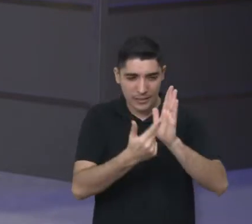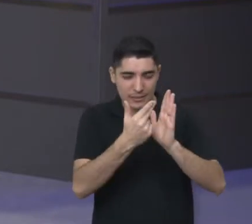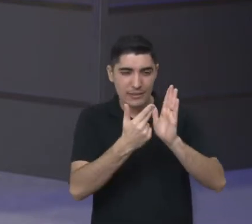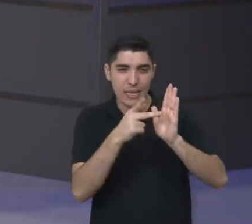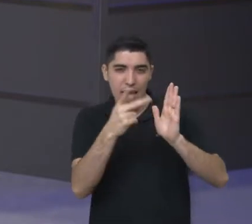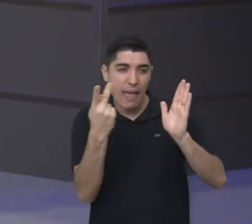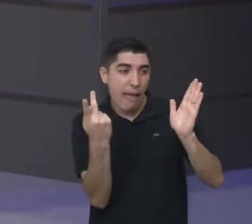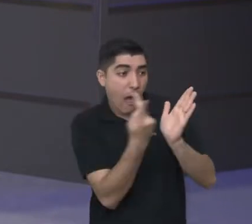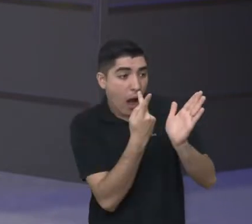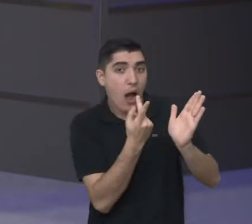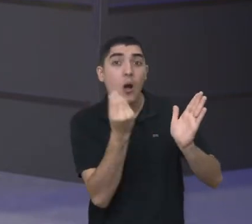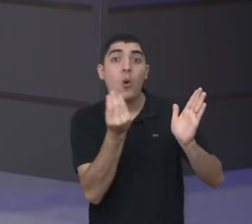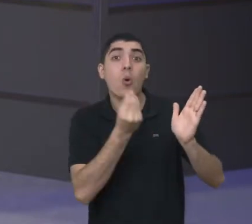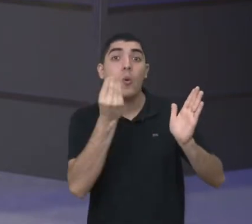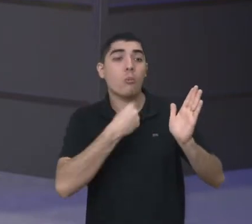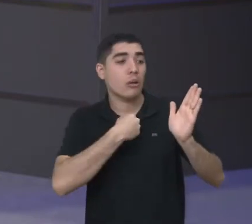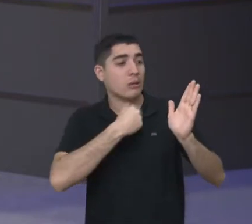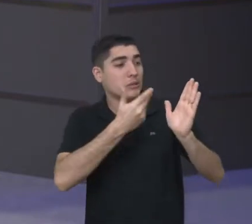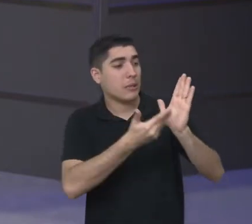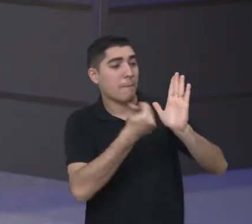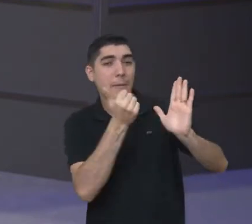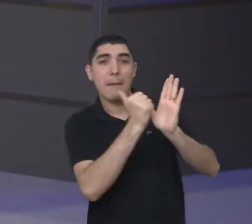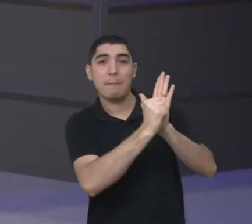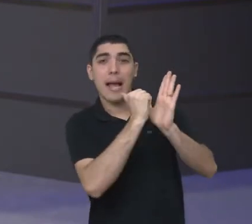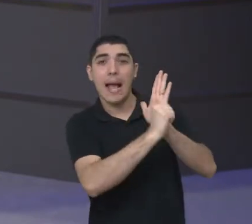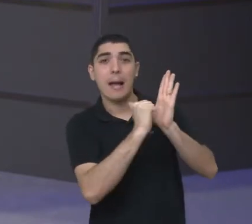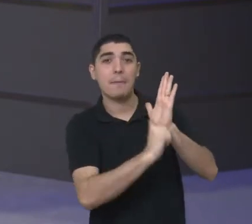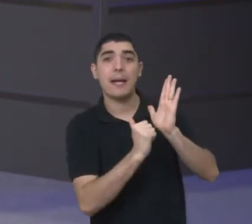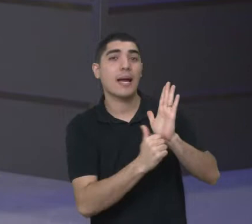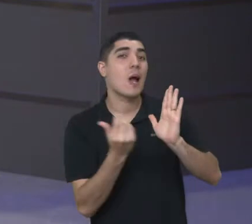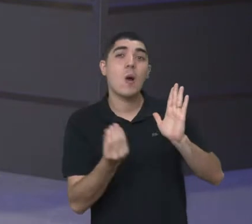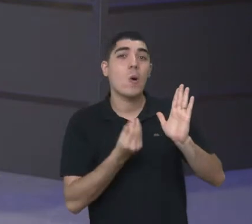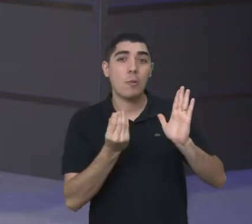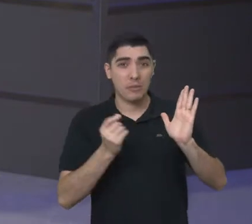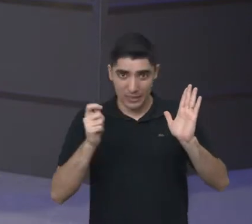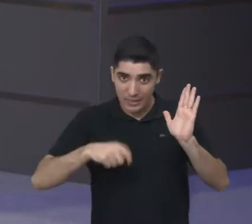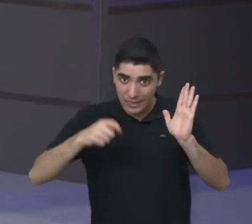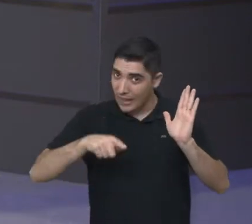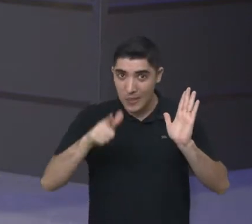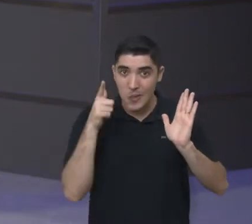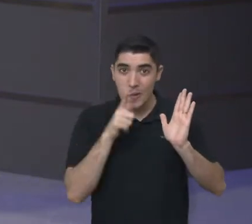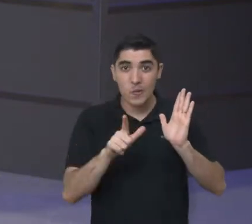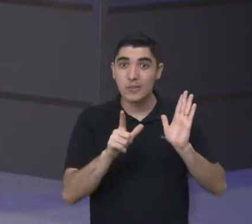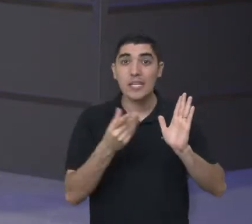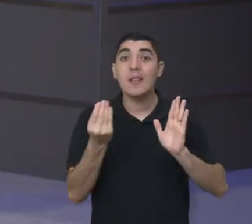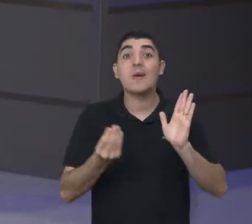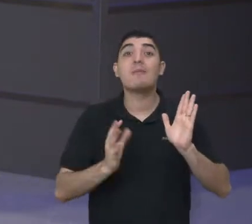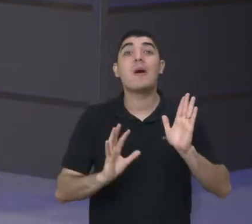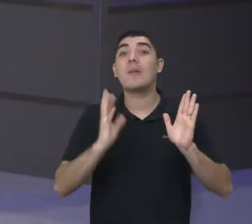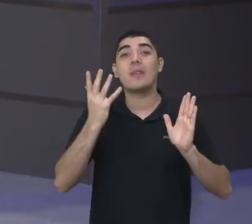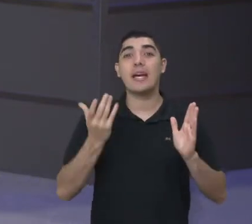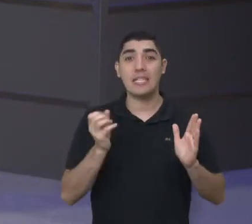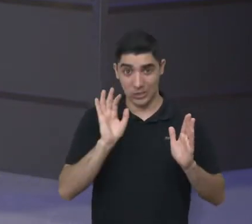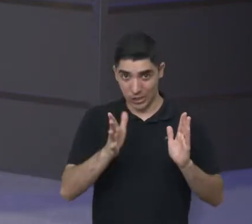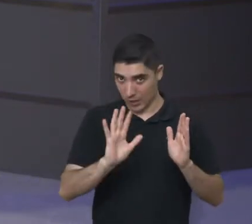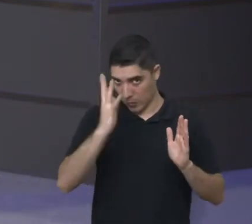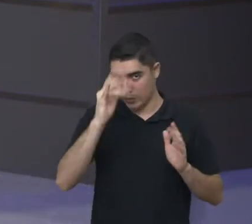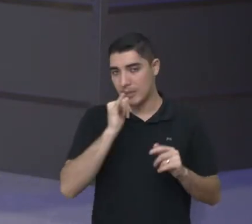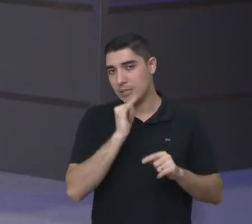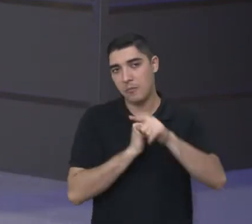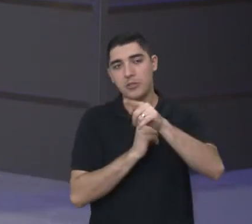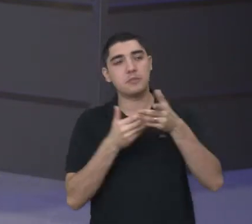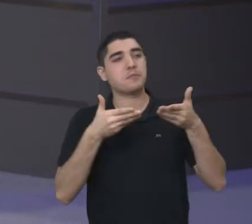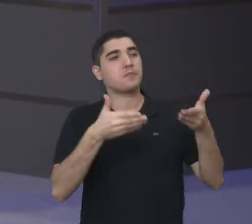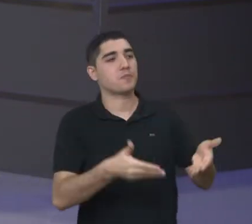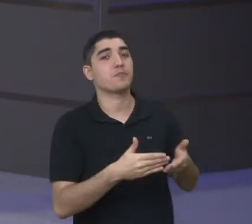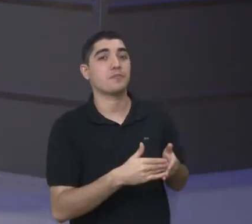Você pintando. Como que apaga uma pintura? Ah, e aí, no começa mural? do zero, na no tela, mural. no mural. Como é que funciona isso? Já aconteceu isso